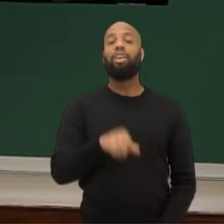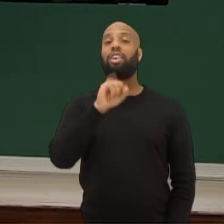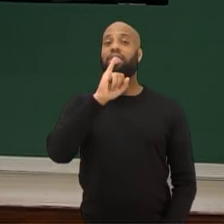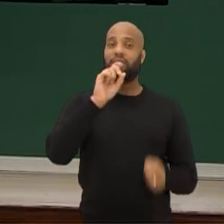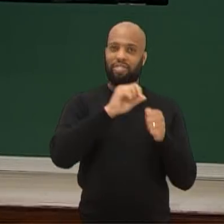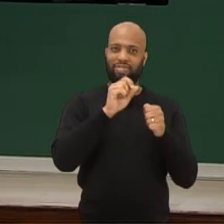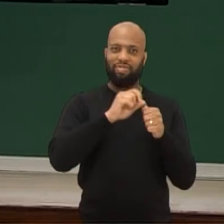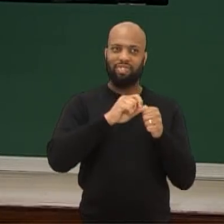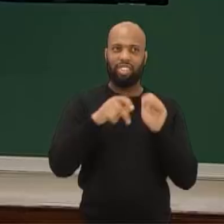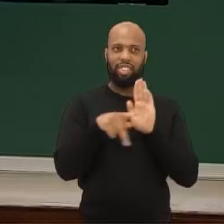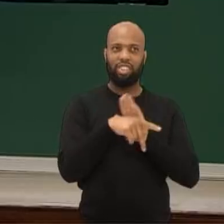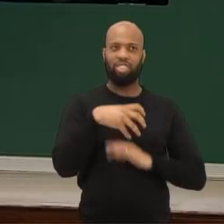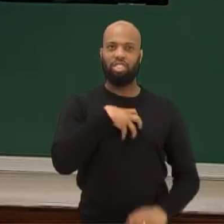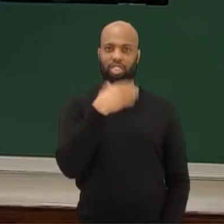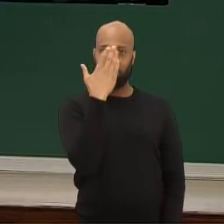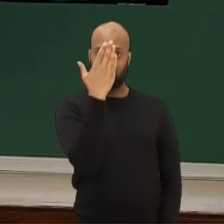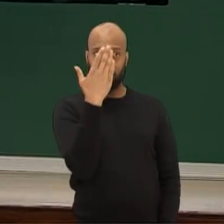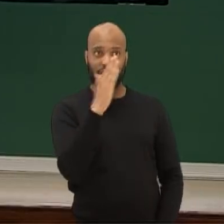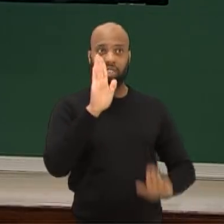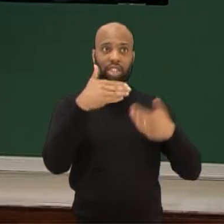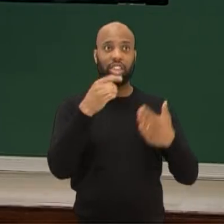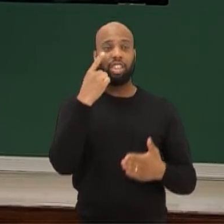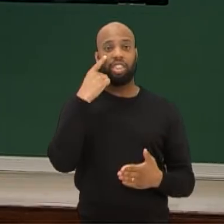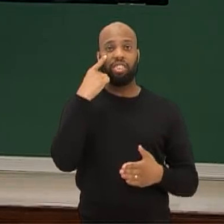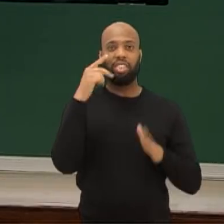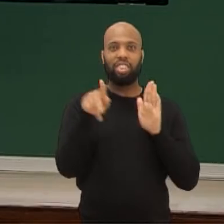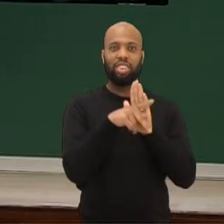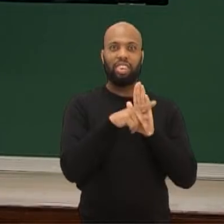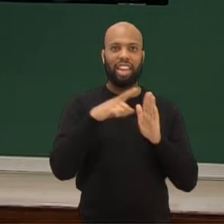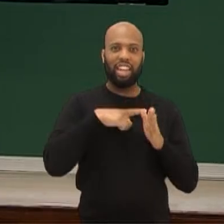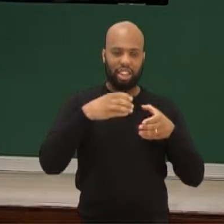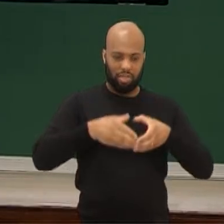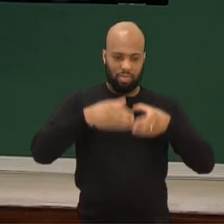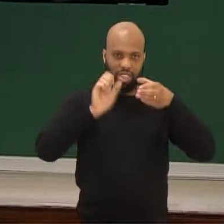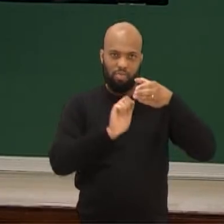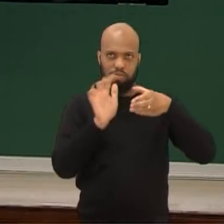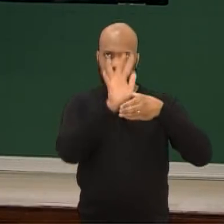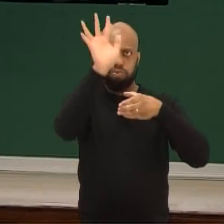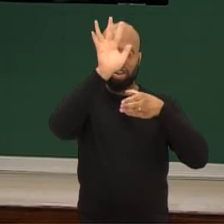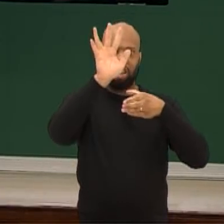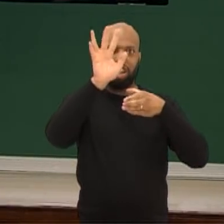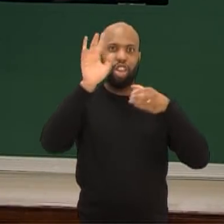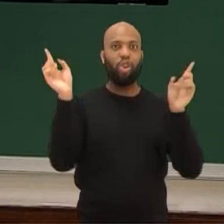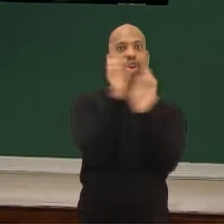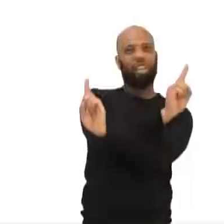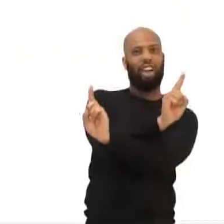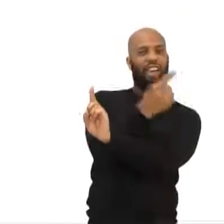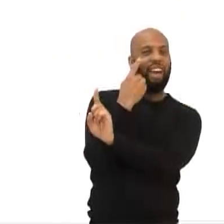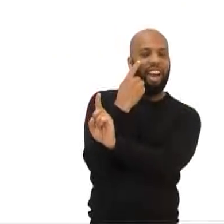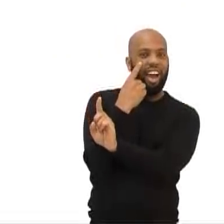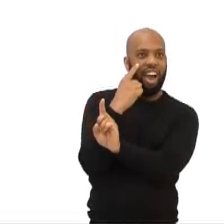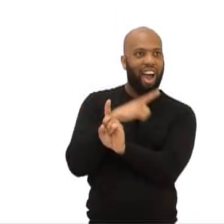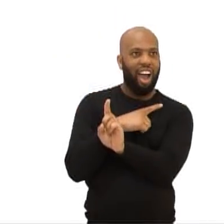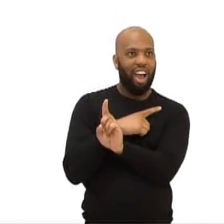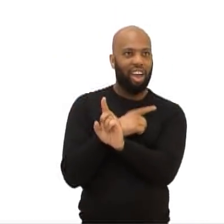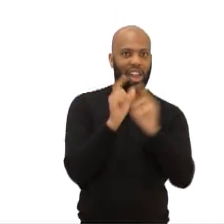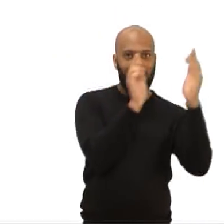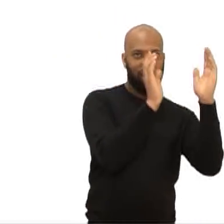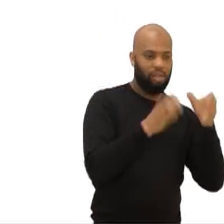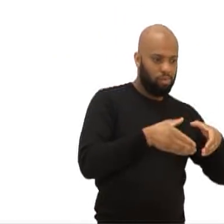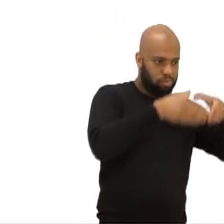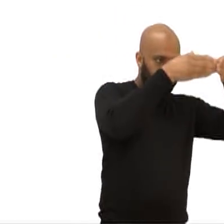sua reflexão, a chaminé da casinha, digamos assim, ela vira ao contrário, aplicando